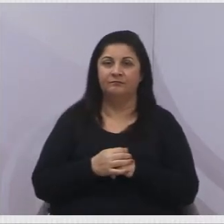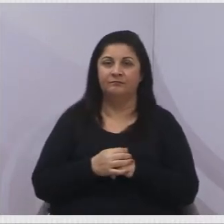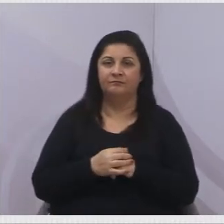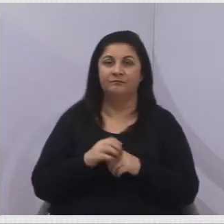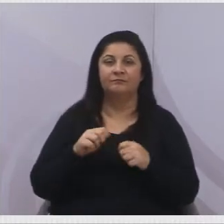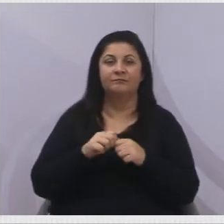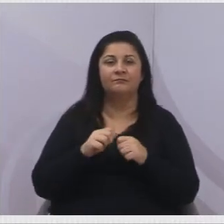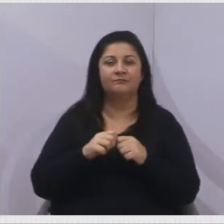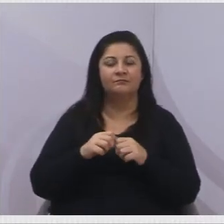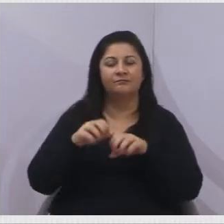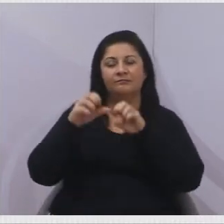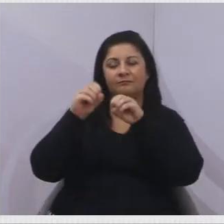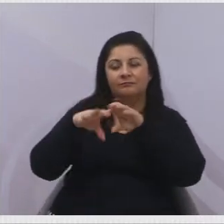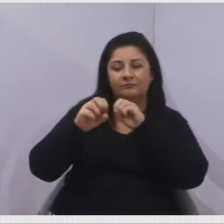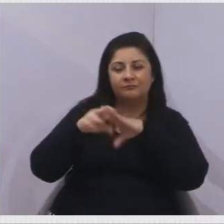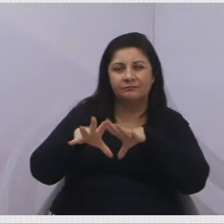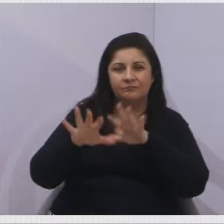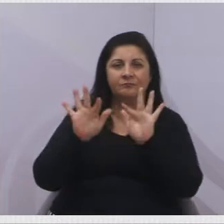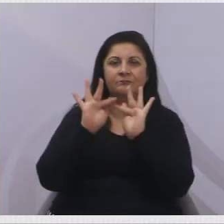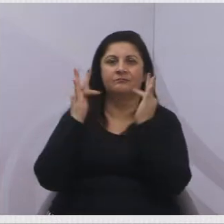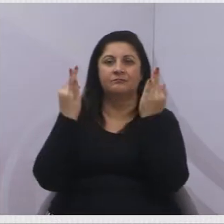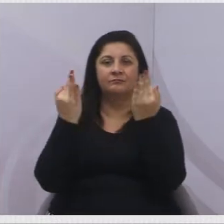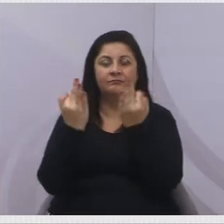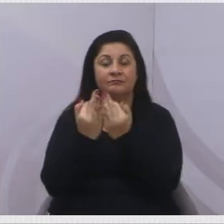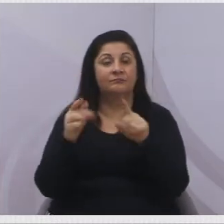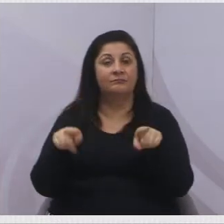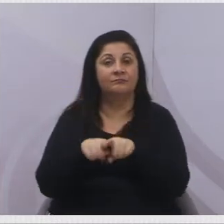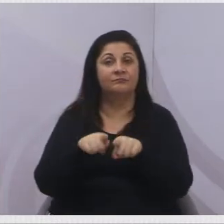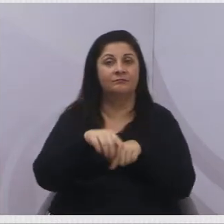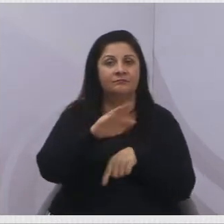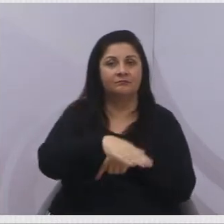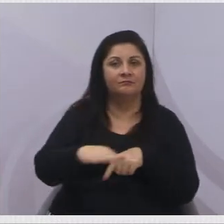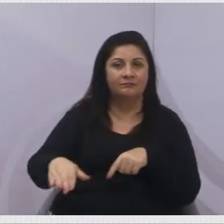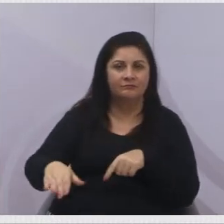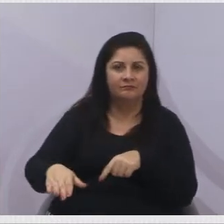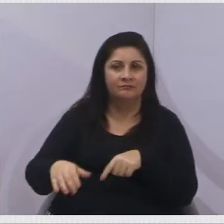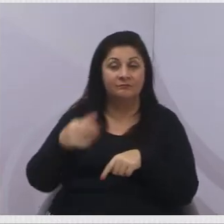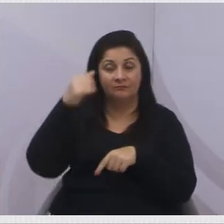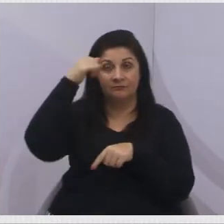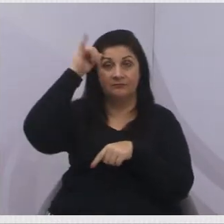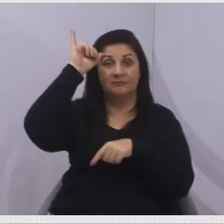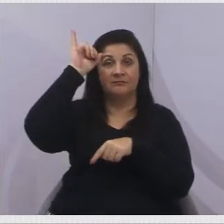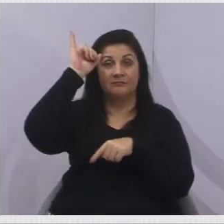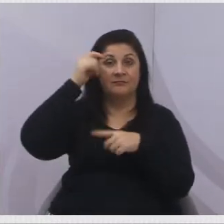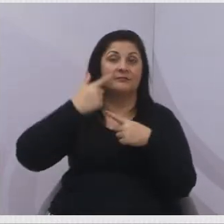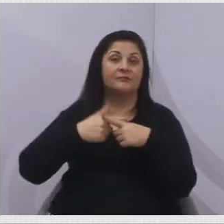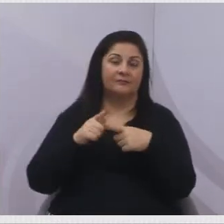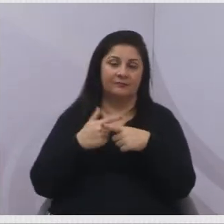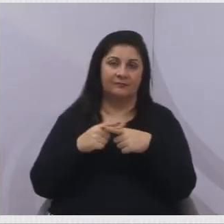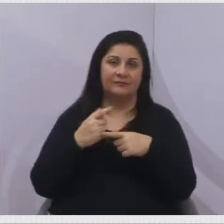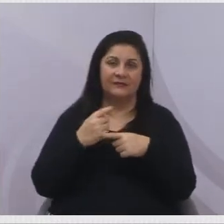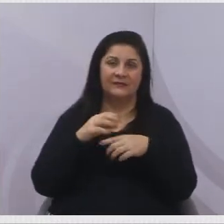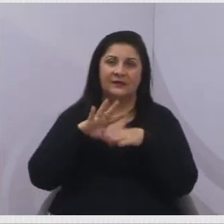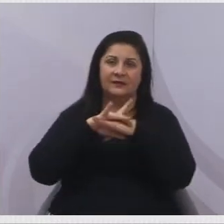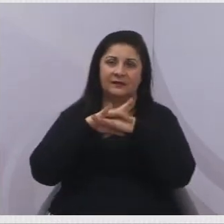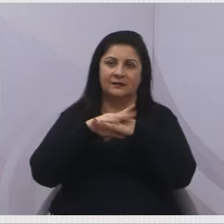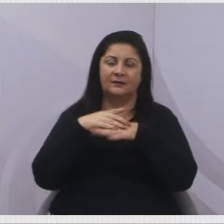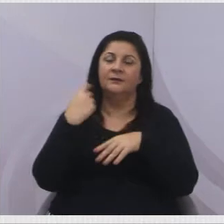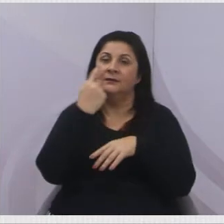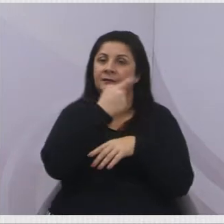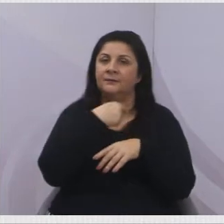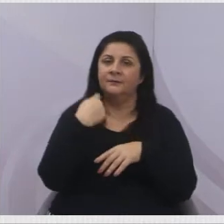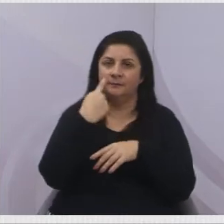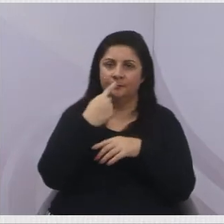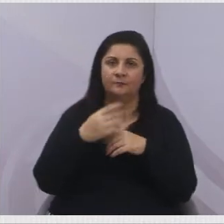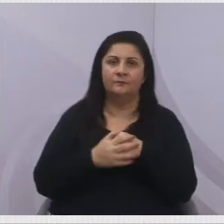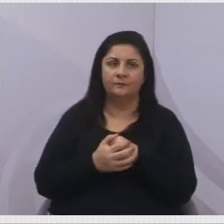um trabalho com a família e com as crianças para prevenir a cárie bucal, para evitar que a doença se instale,